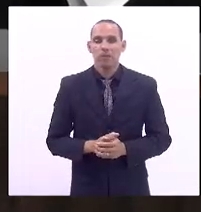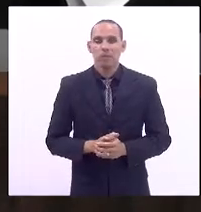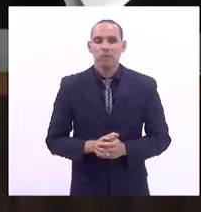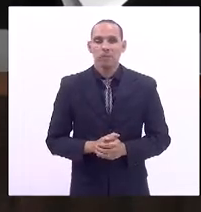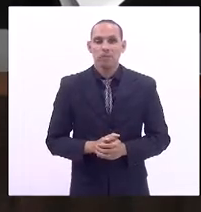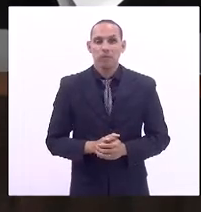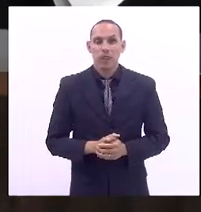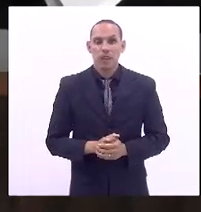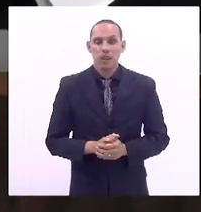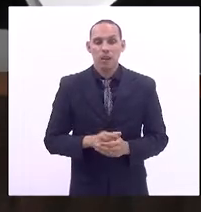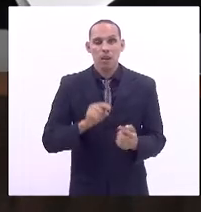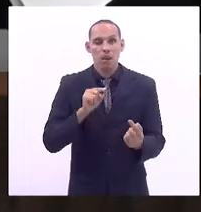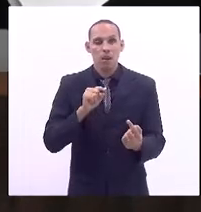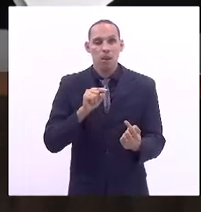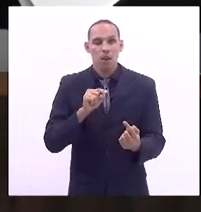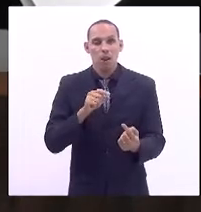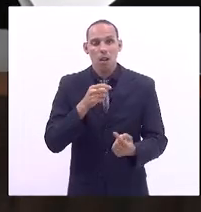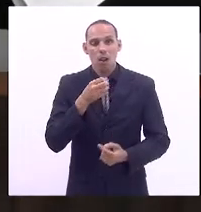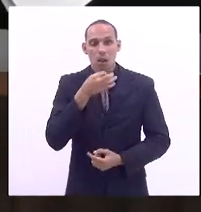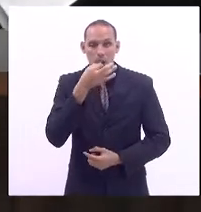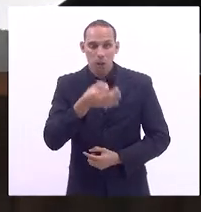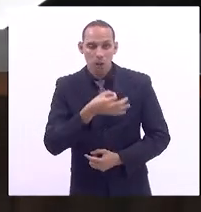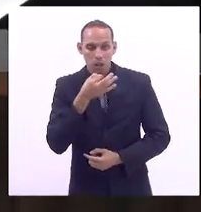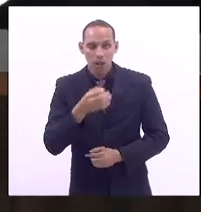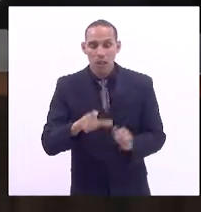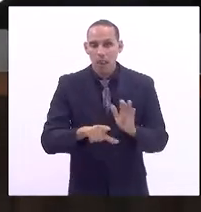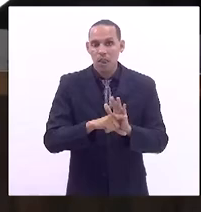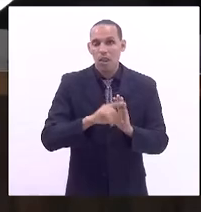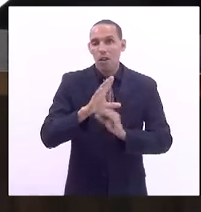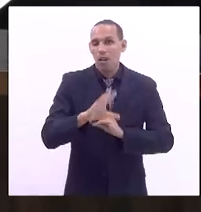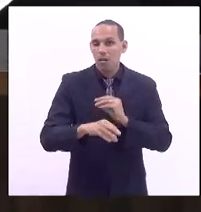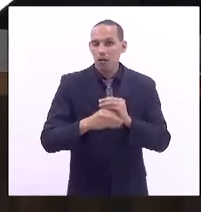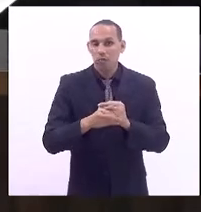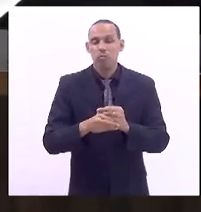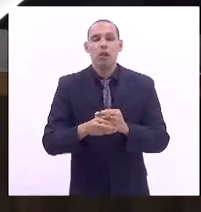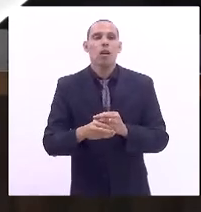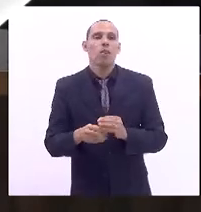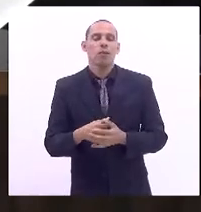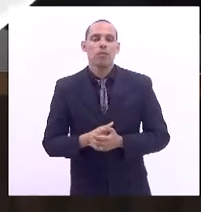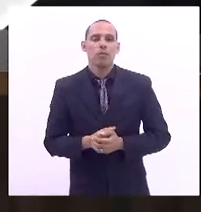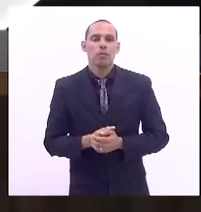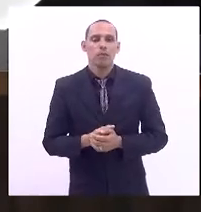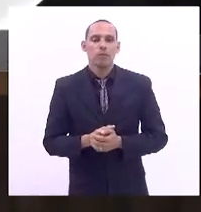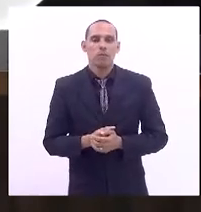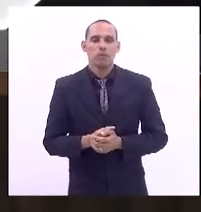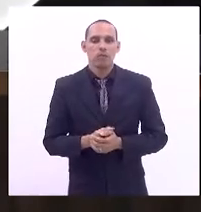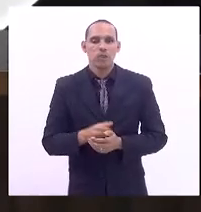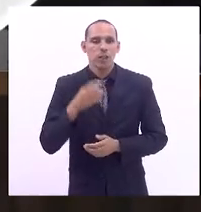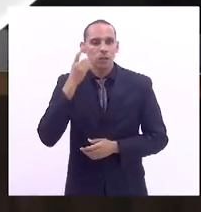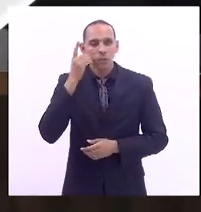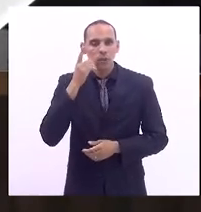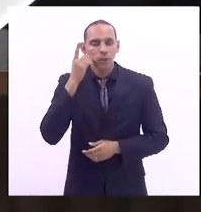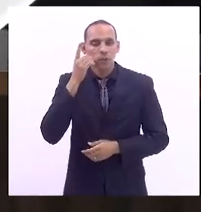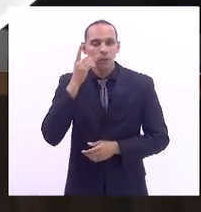e para emitir parecer pela comissão de legislação condiciona aumentar de códigos o resultado